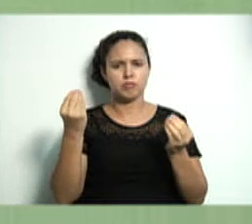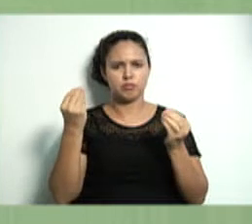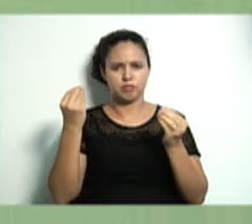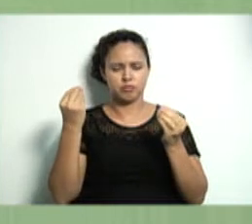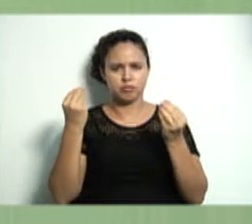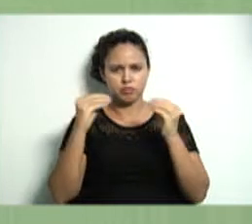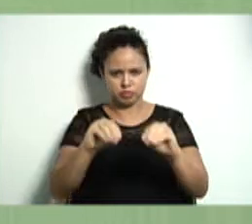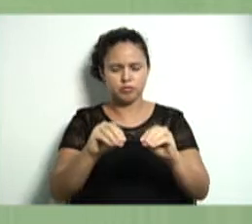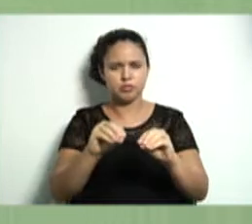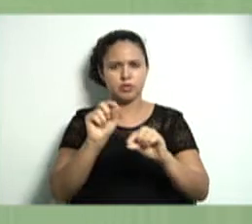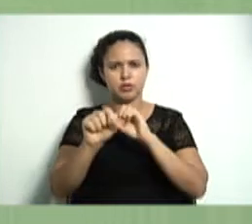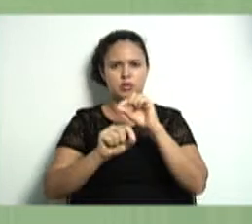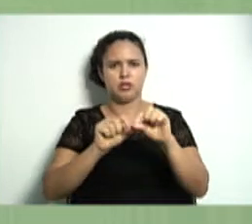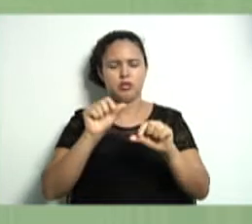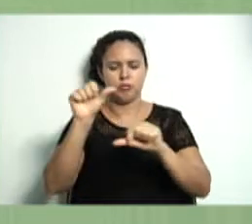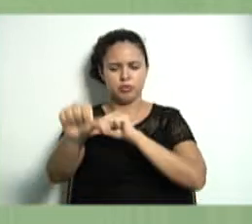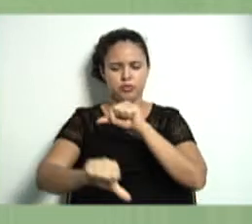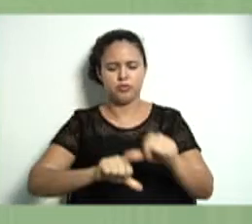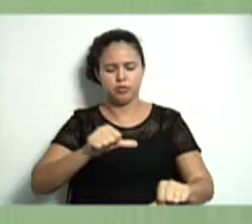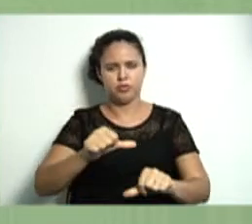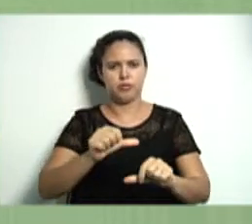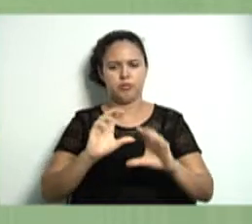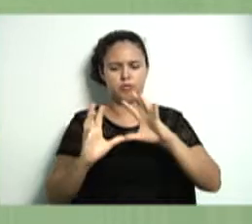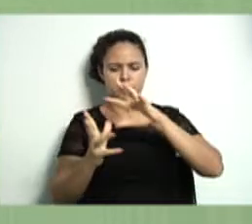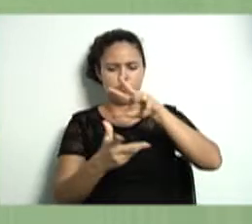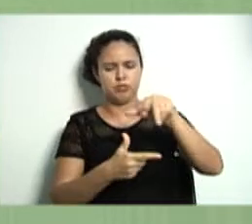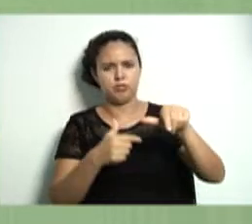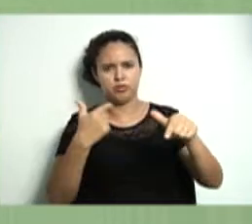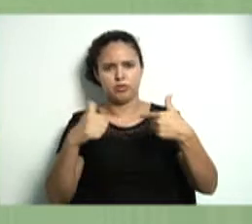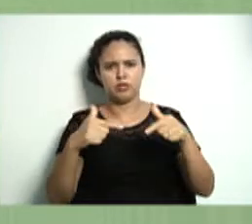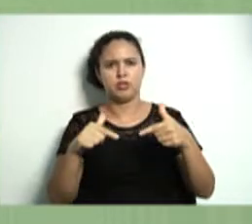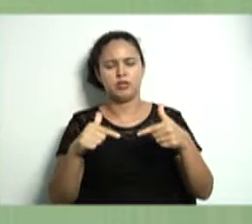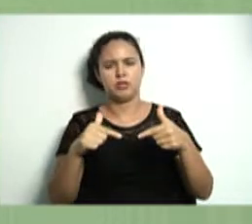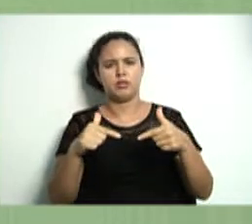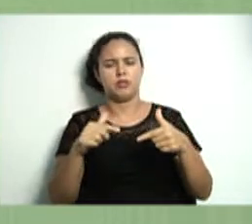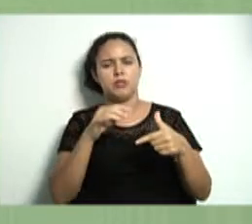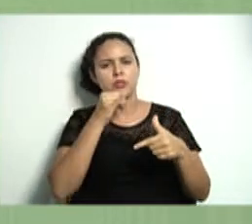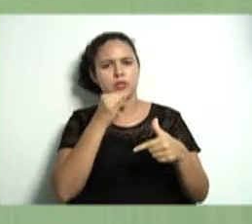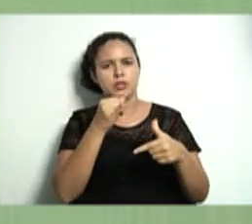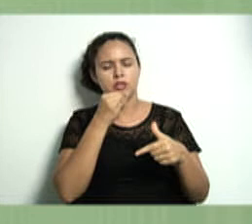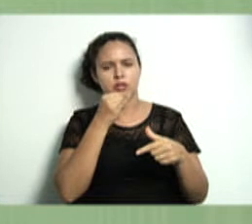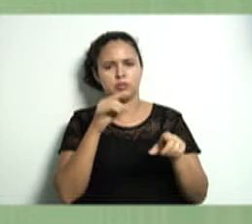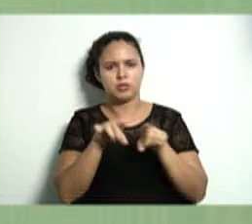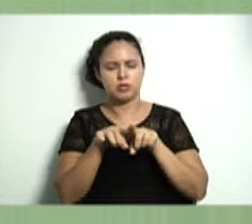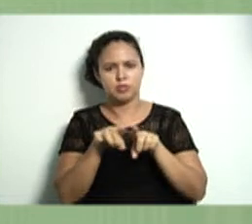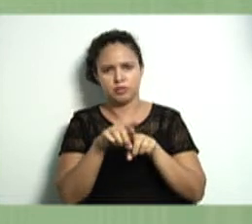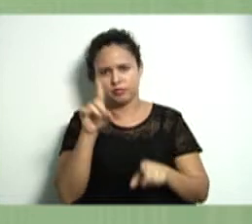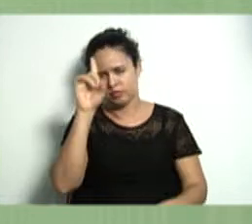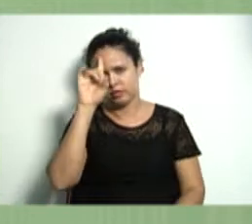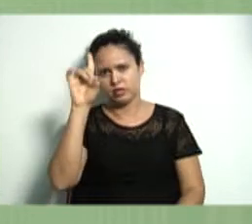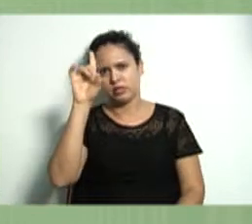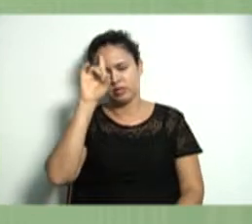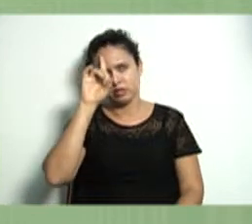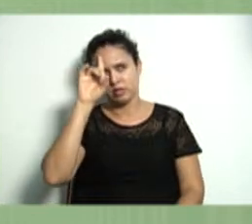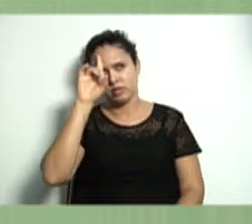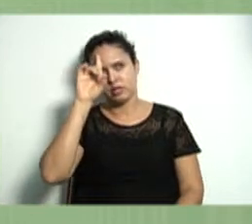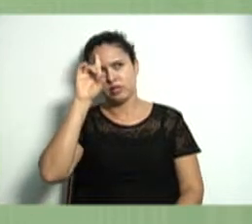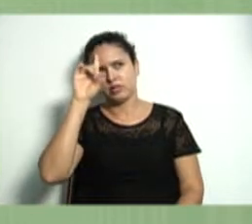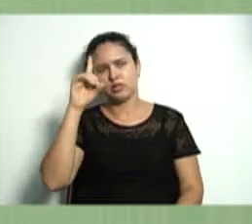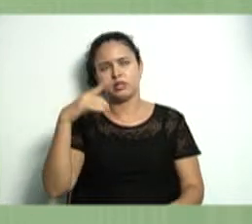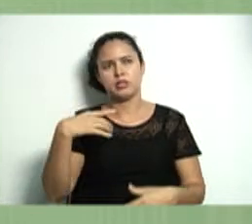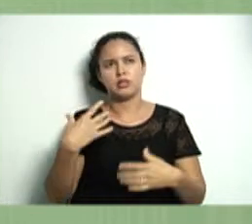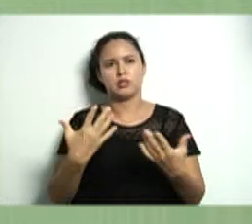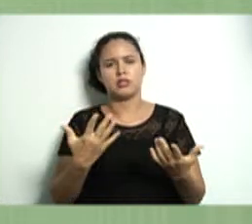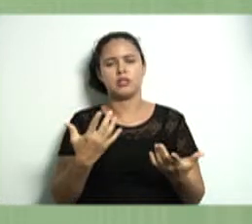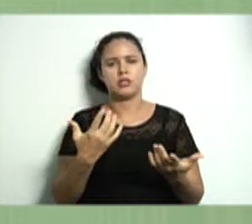recente transformação do mundo do trabalho e dê um exemplo do seu cotidiano, né? Então, quais foram